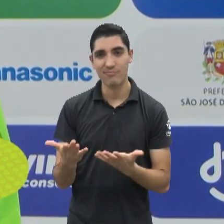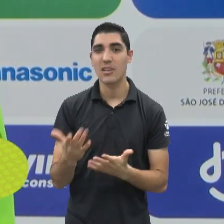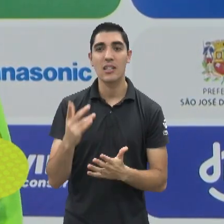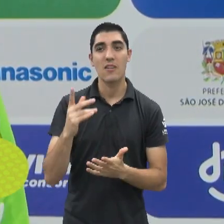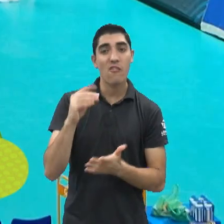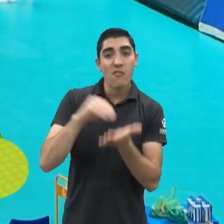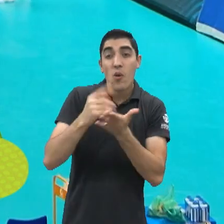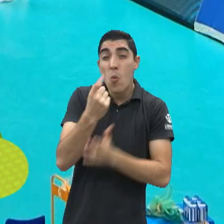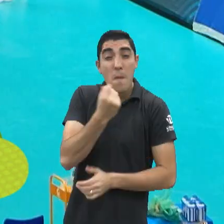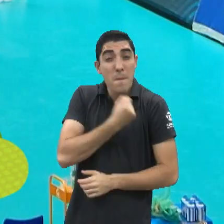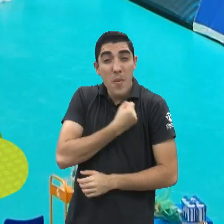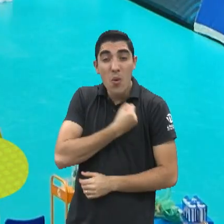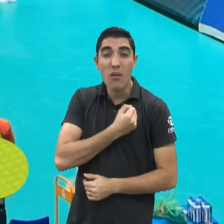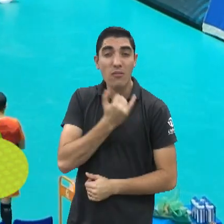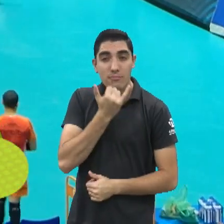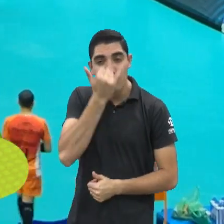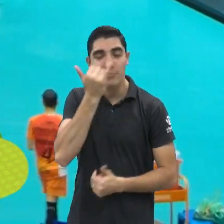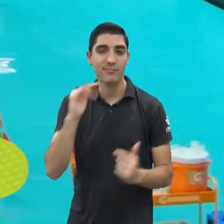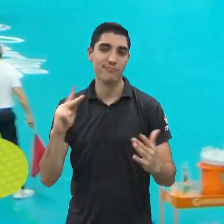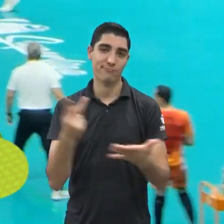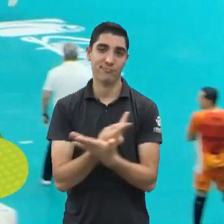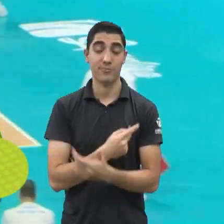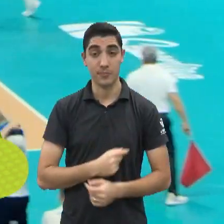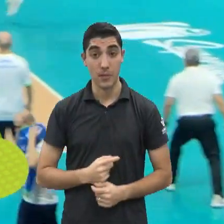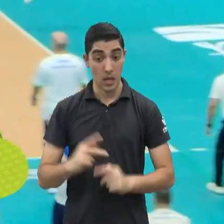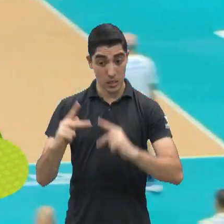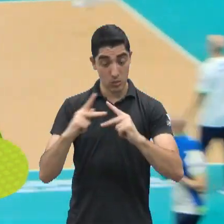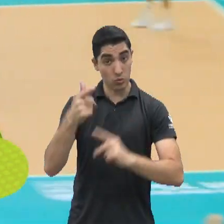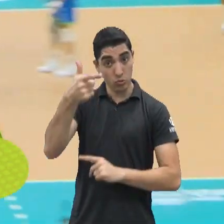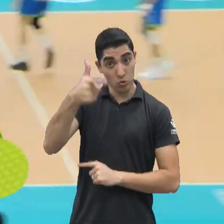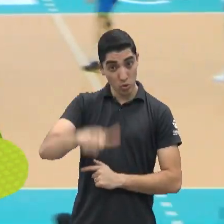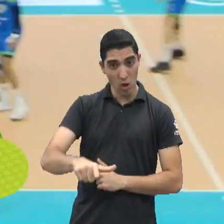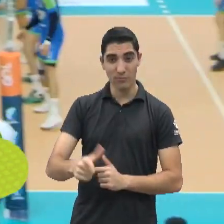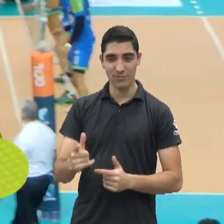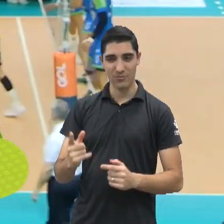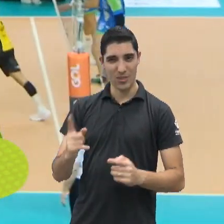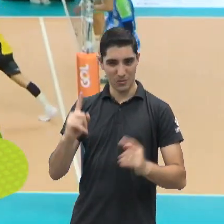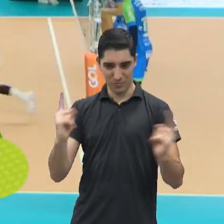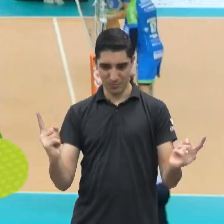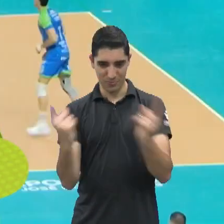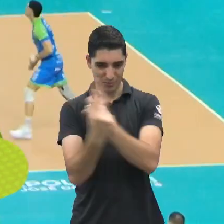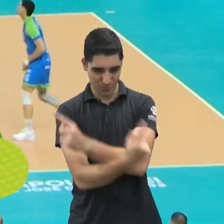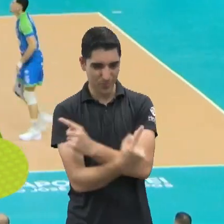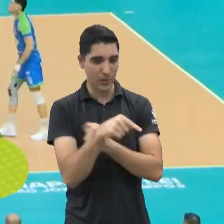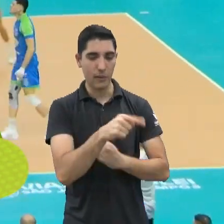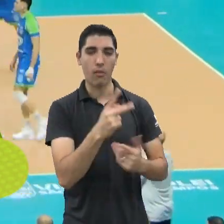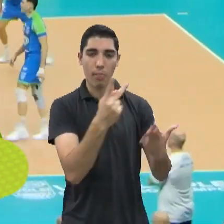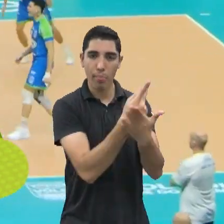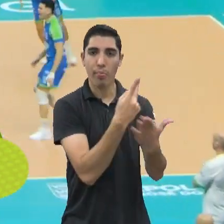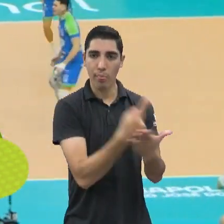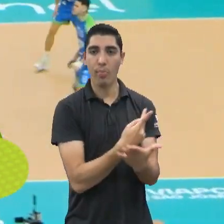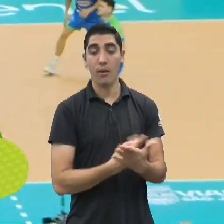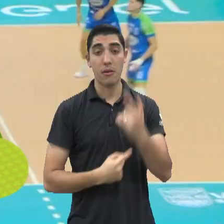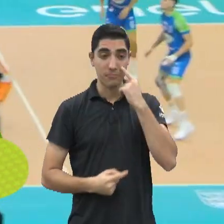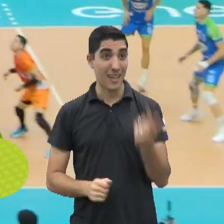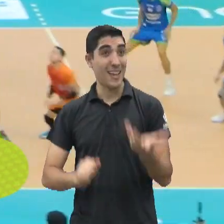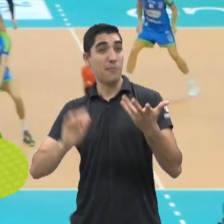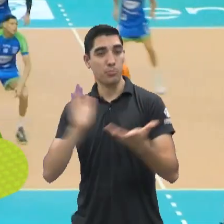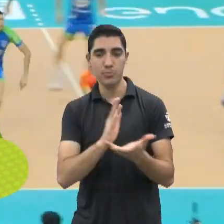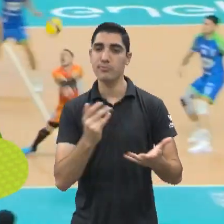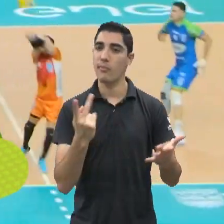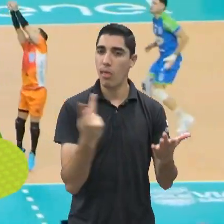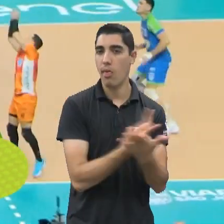point, é determinante. O São José voltou repetindo erros. O primeiro foi no saque. Mas no ataque, a equipe